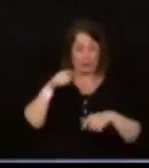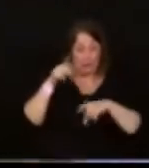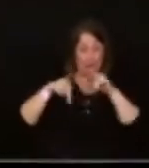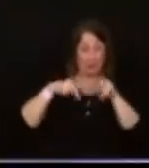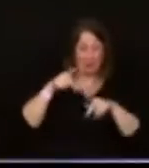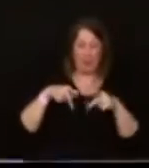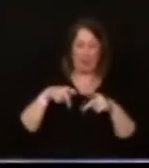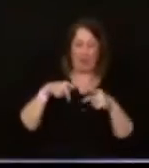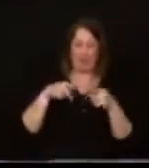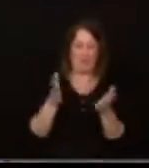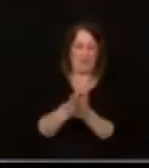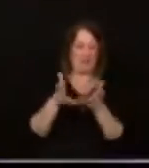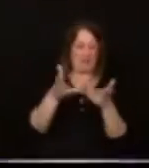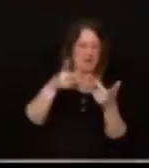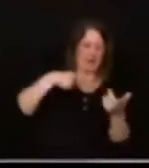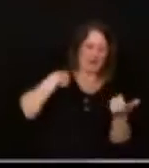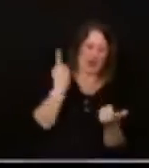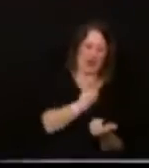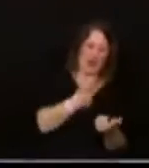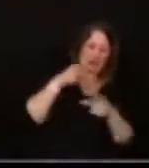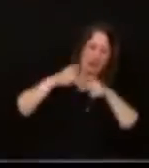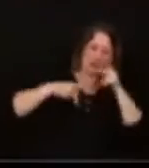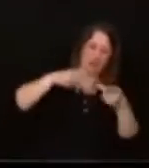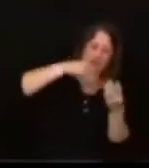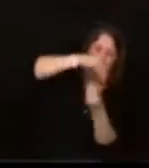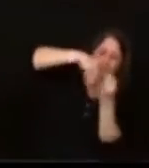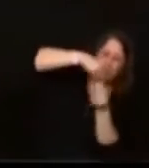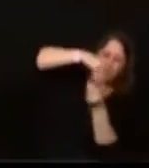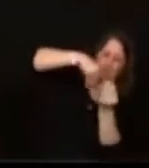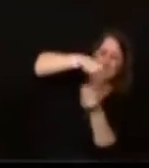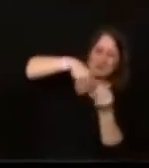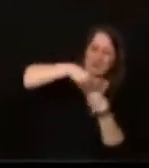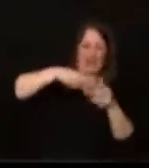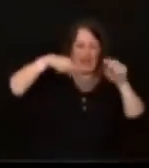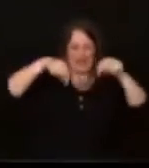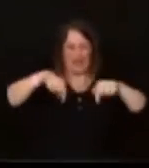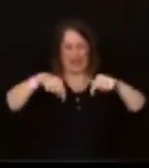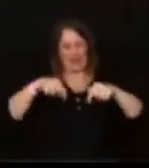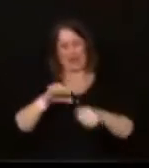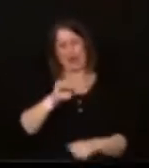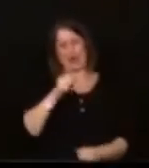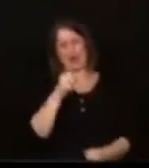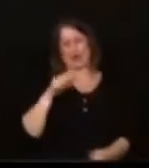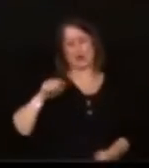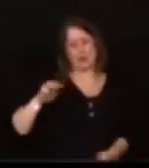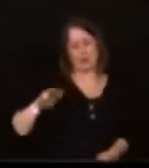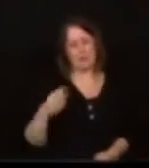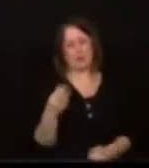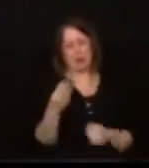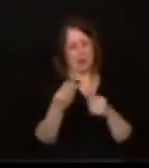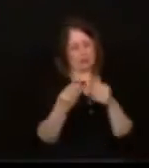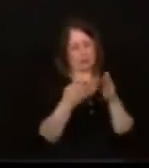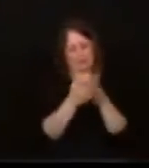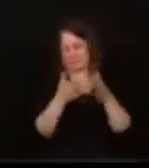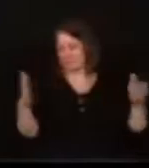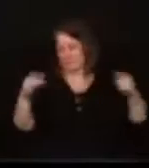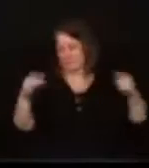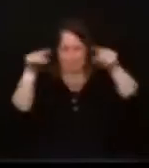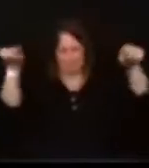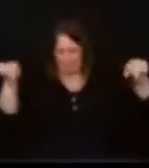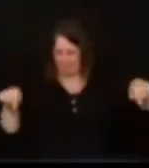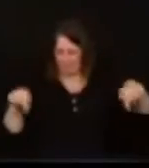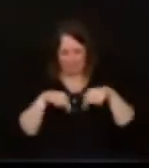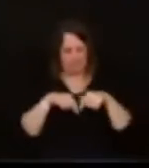miscigenado, misturado. Aqui, nesse espaço de 8 milhões e meio de quilômetros quadrados,